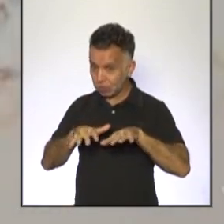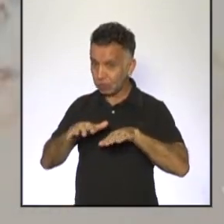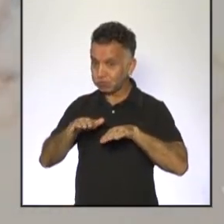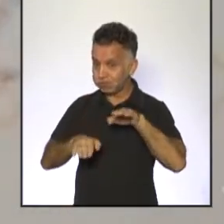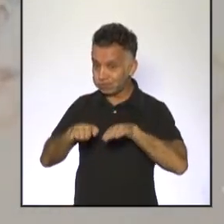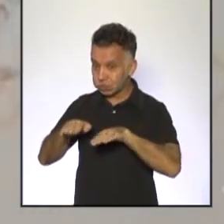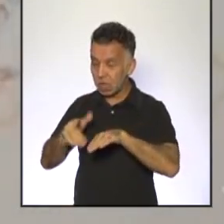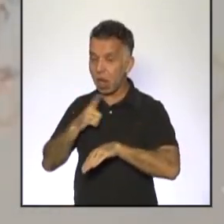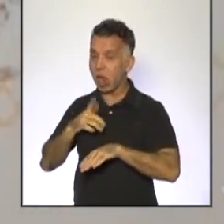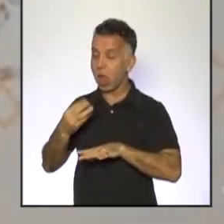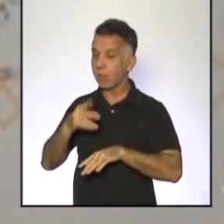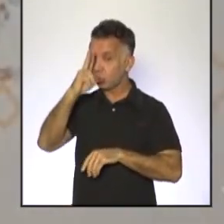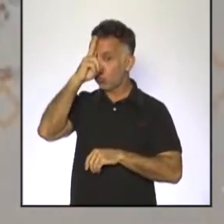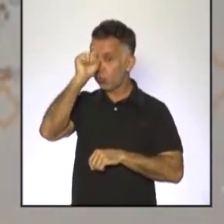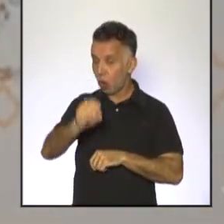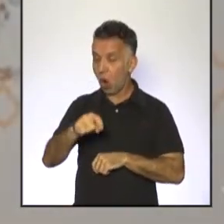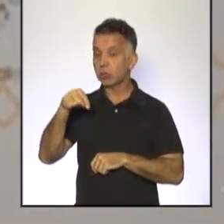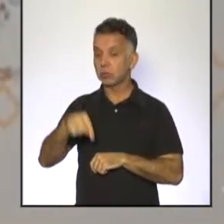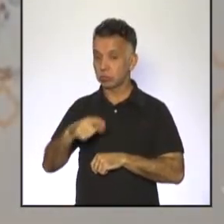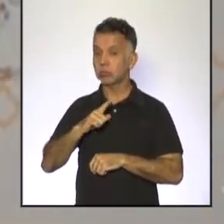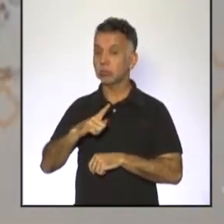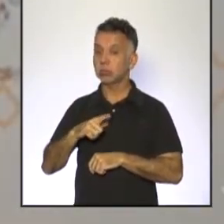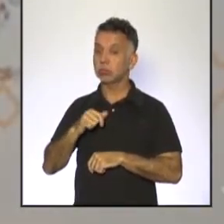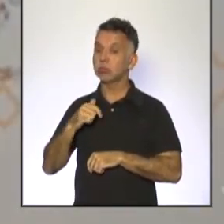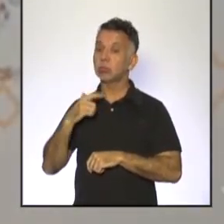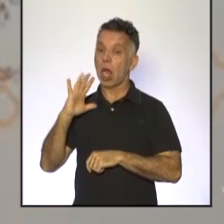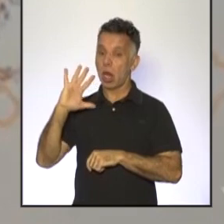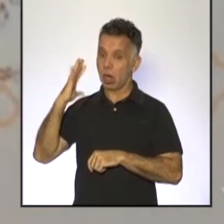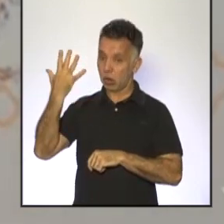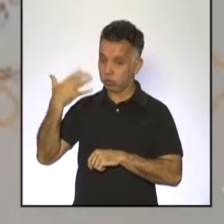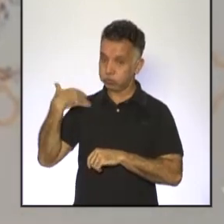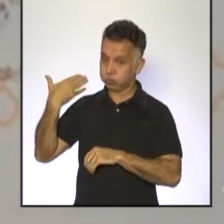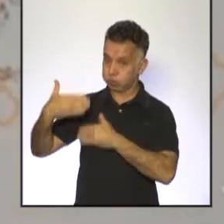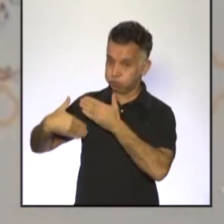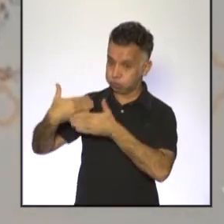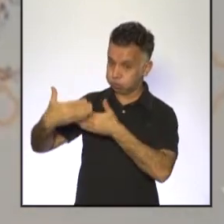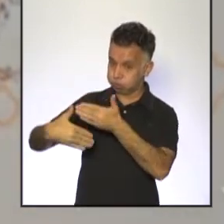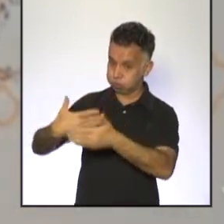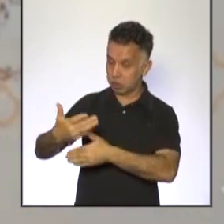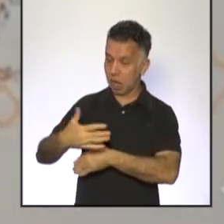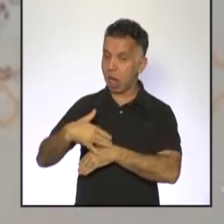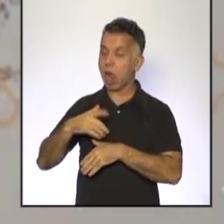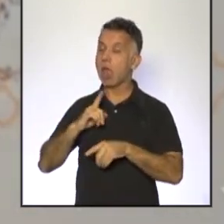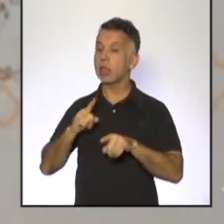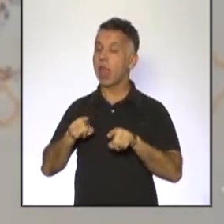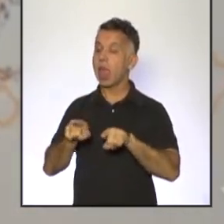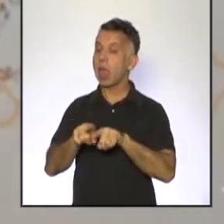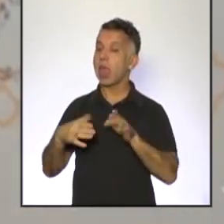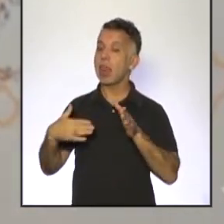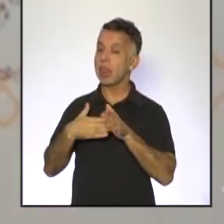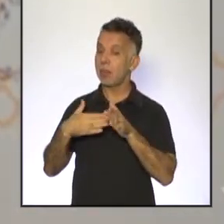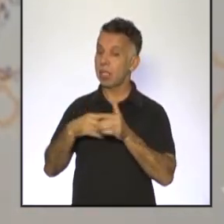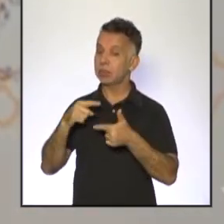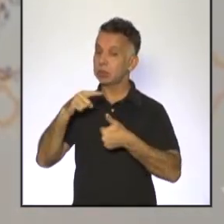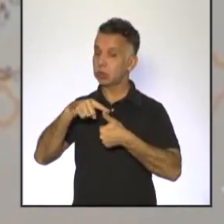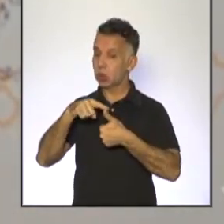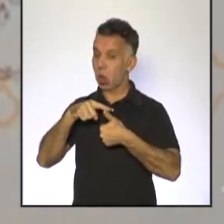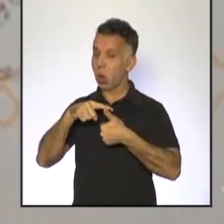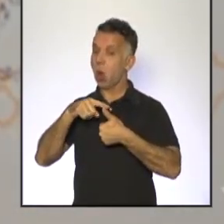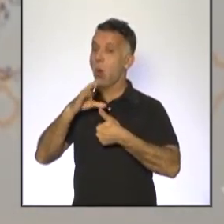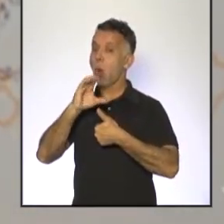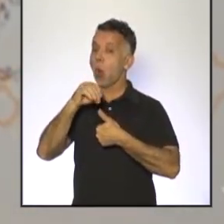associada tradicionalmente, vamos ver aqui, ó, tradicionalmente a limites convergentes e limites